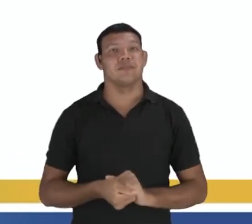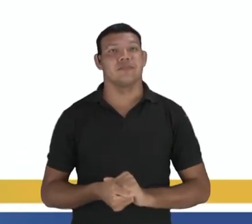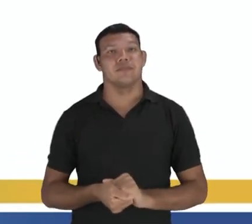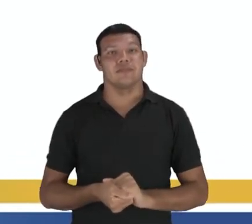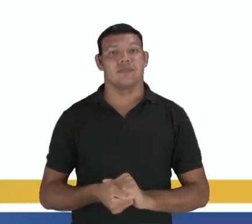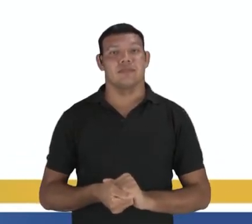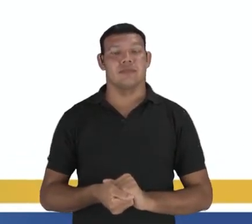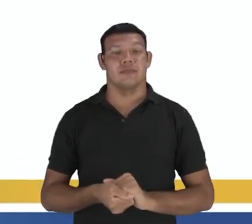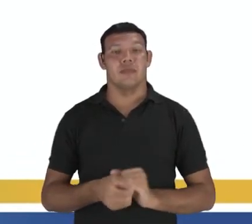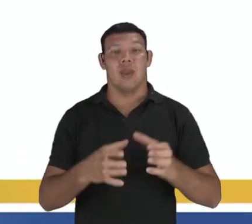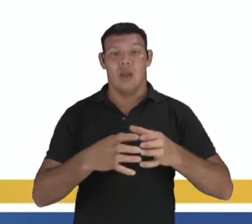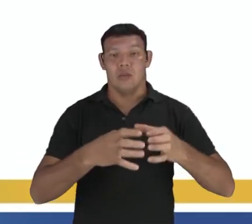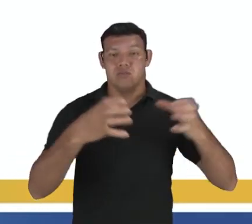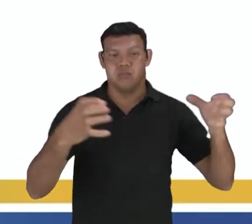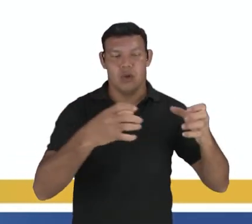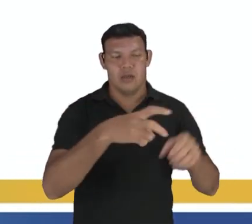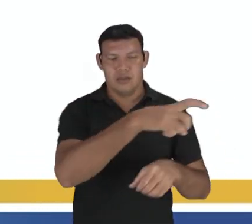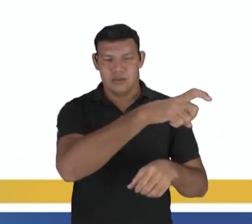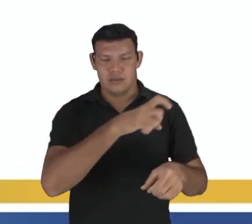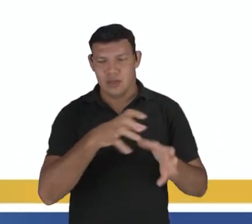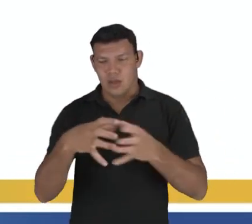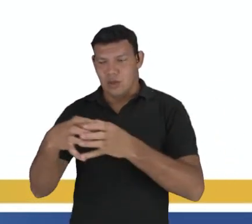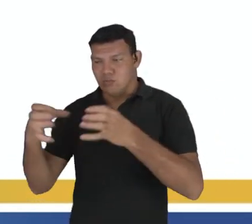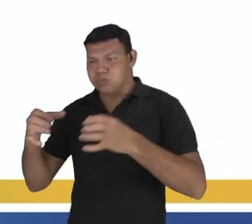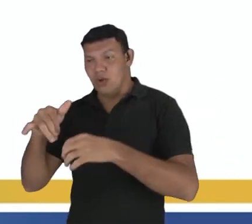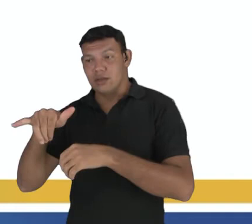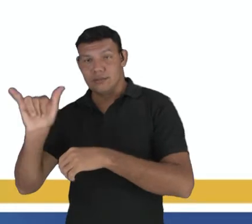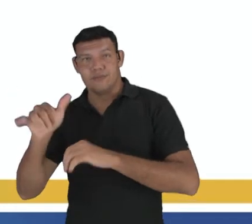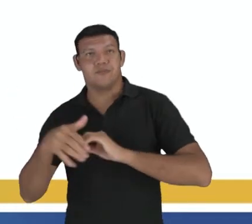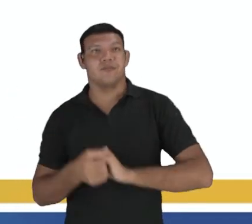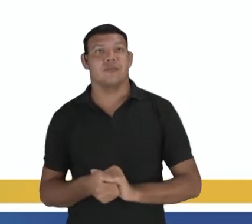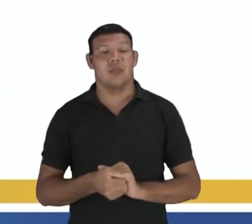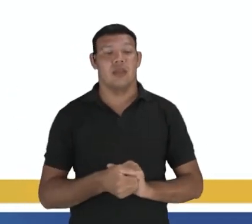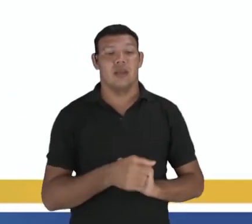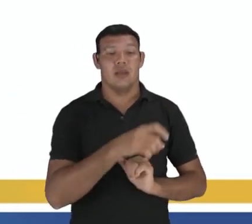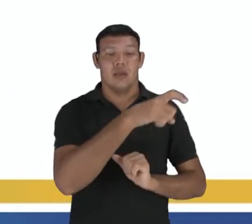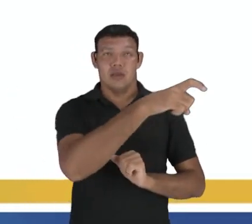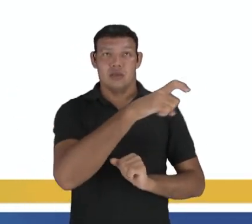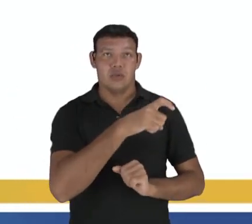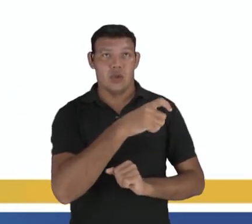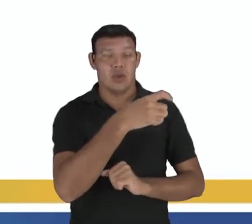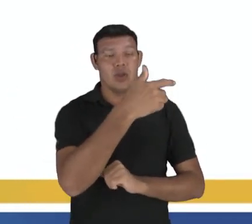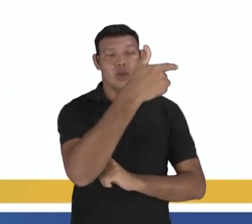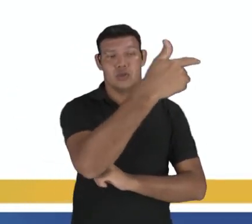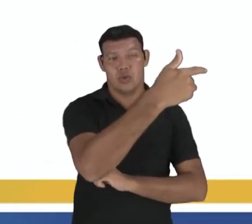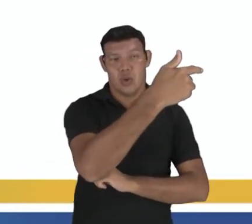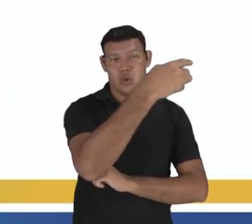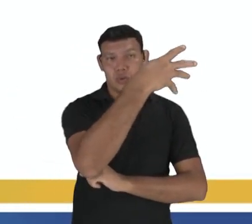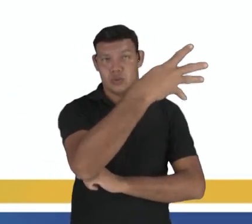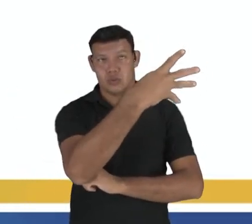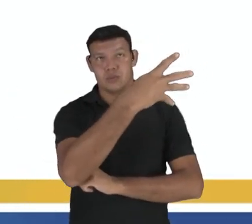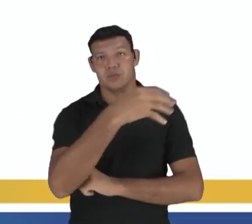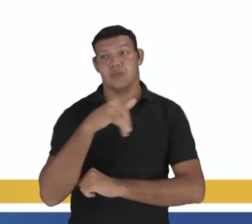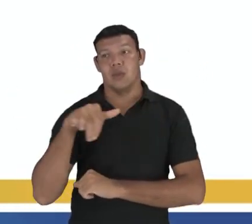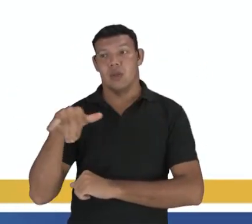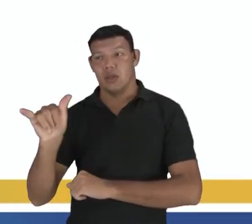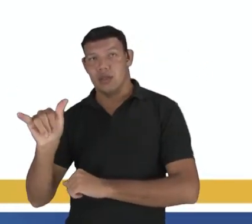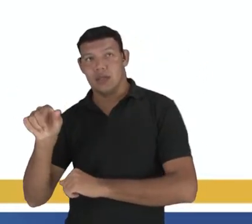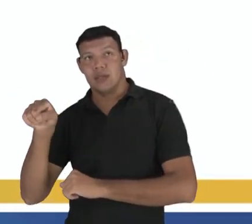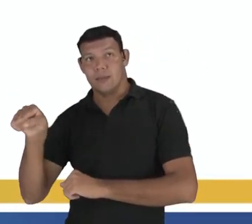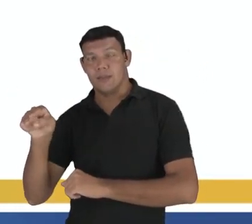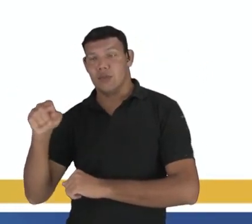duas grandezas x e y e alguns valores. No x nós temos o 2 e o 4, no y nós temos o 4 e o